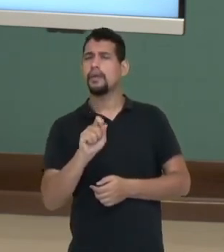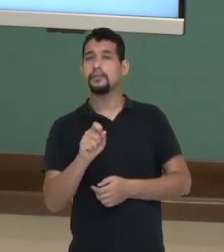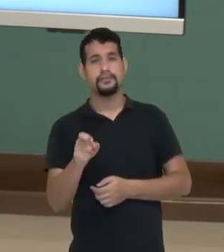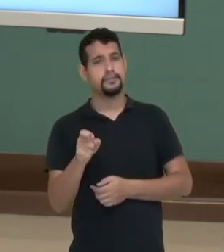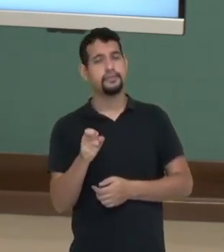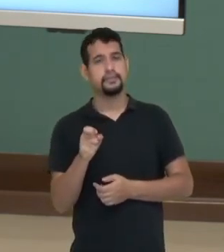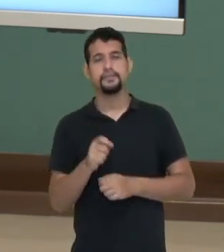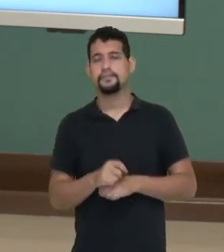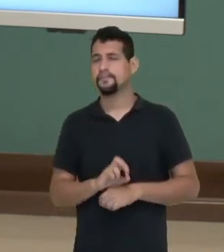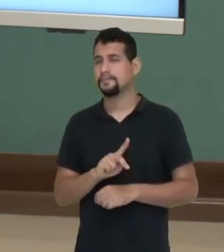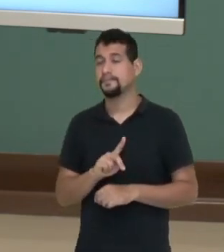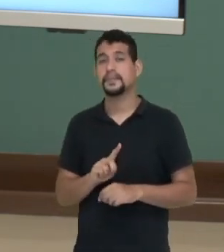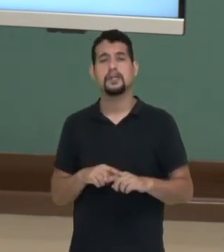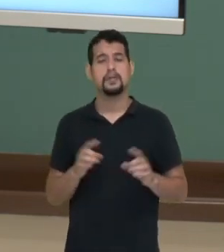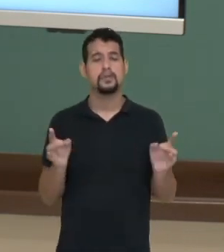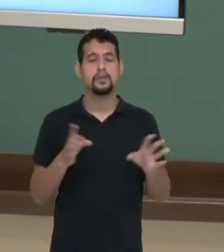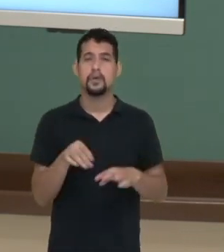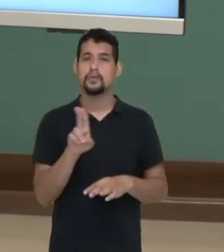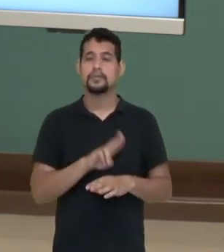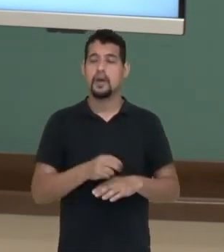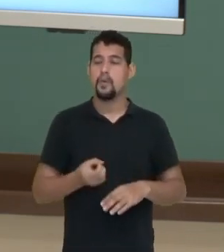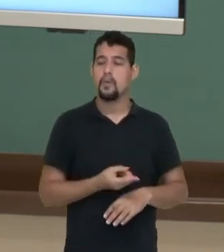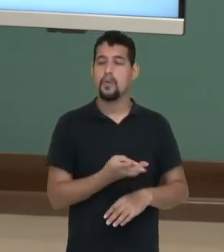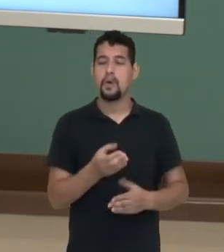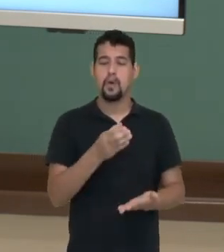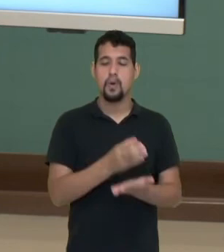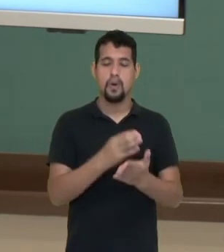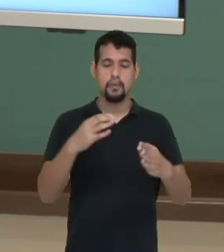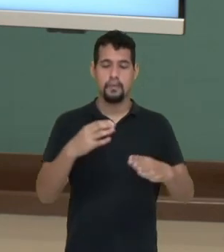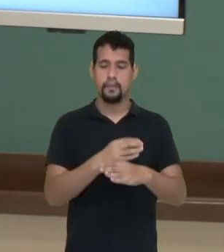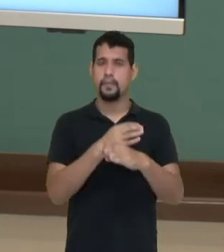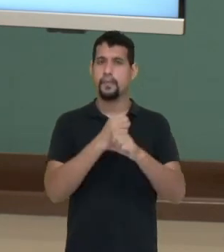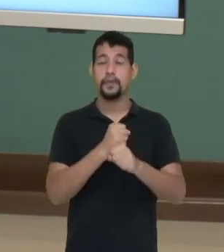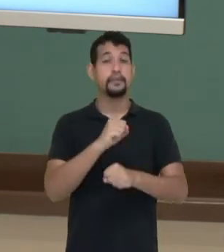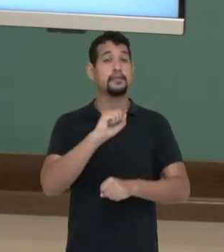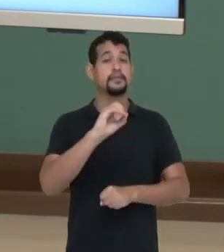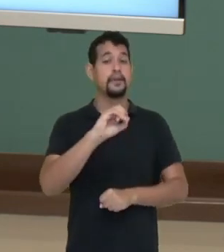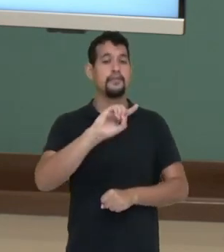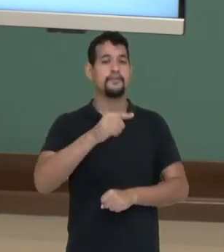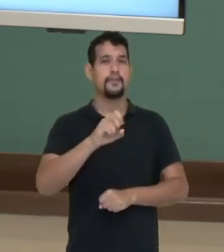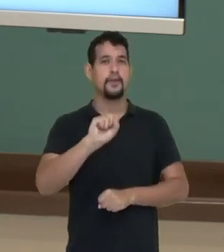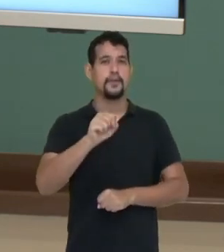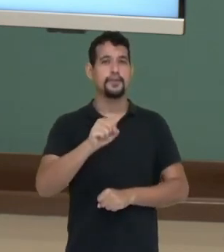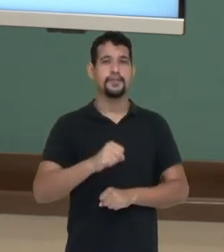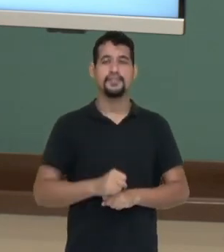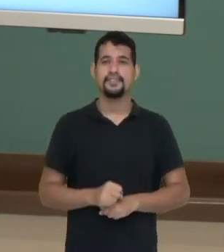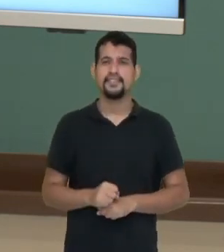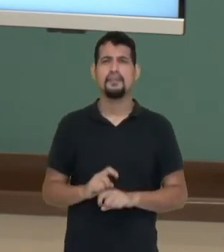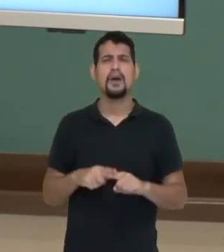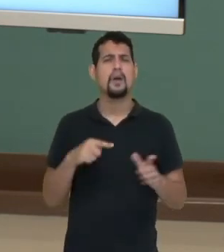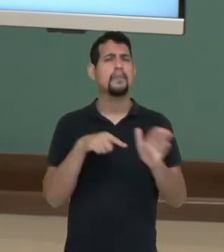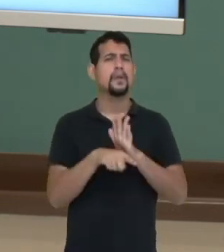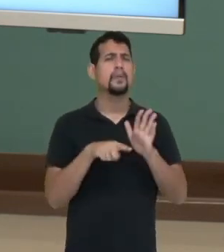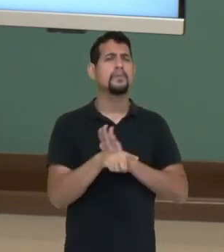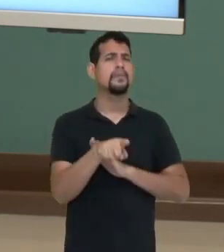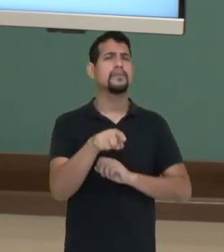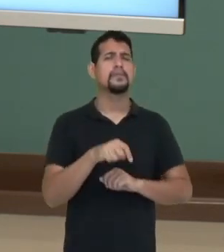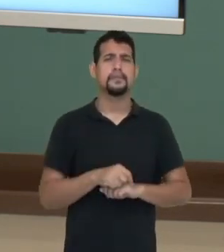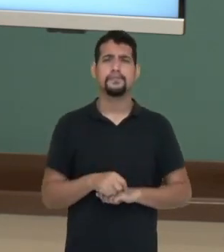0,8x, ok? Basta eu pegar a quantidade de copos e multiplicar por 0,8. Aí ele perguntou o